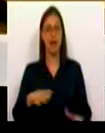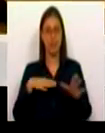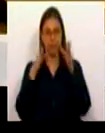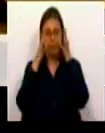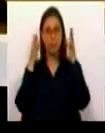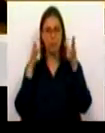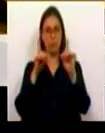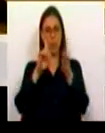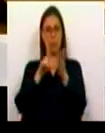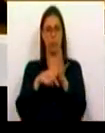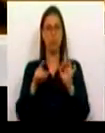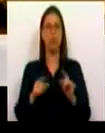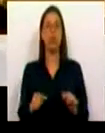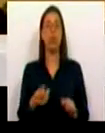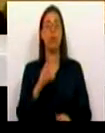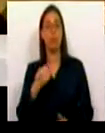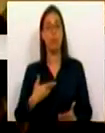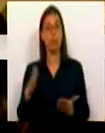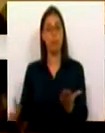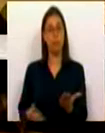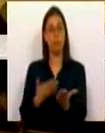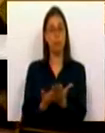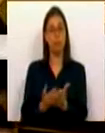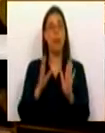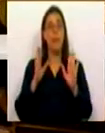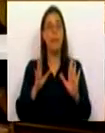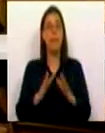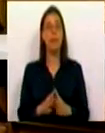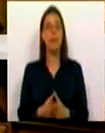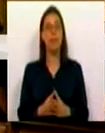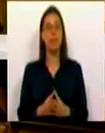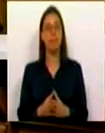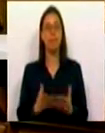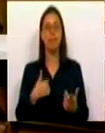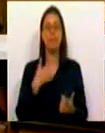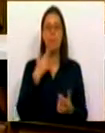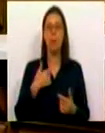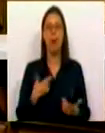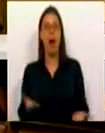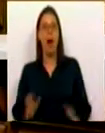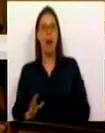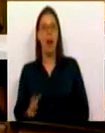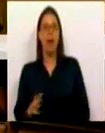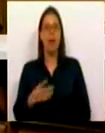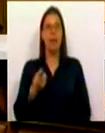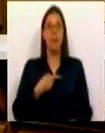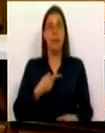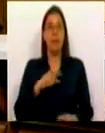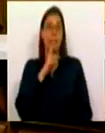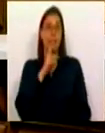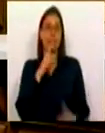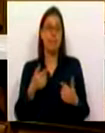queríamos focar-nos no projeto que o PSD nos apresenta, mas não posso passar sem fazer